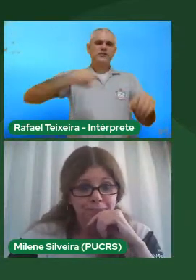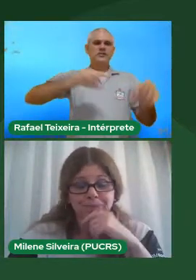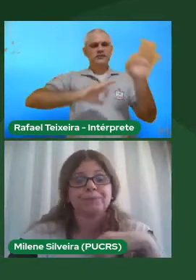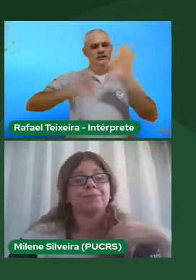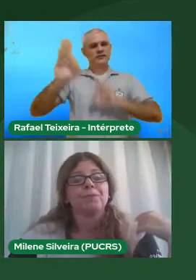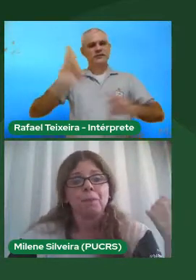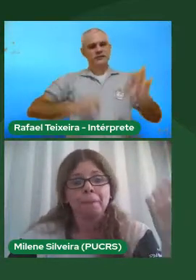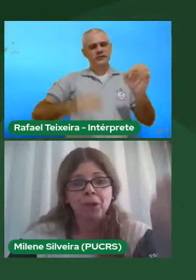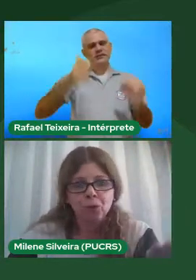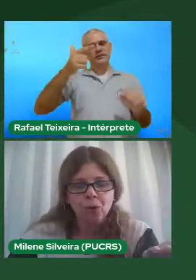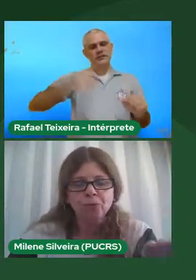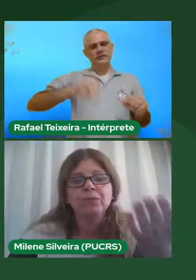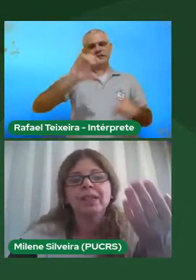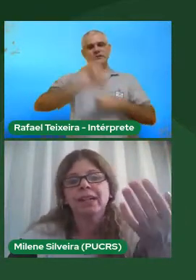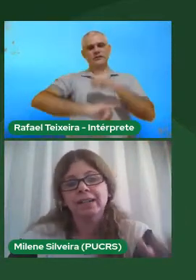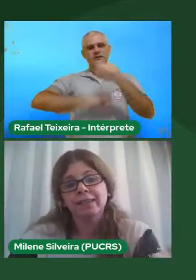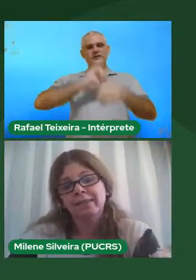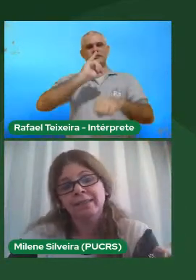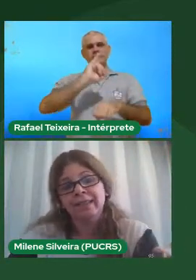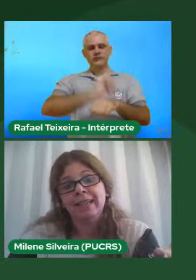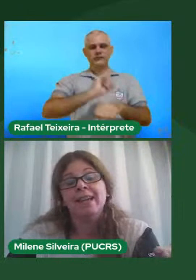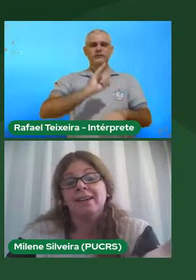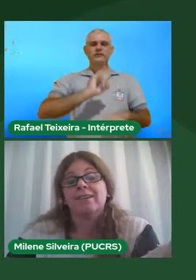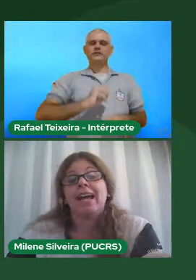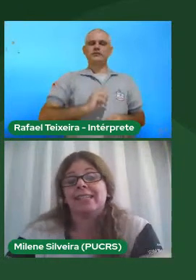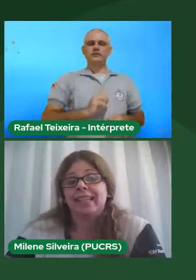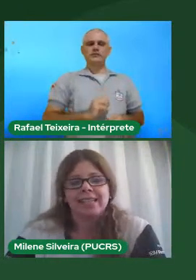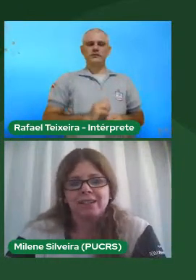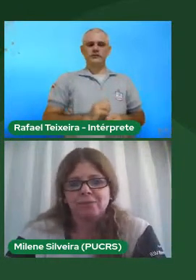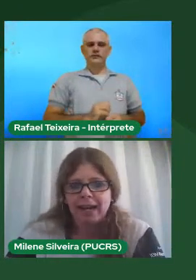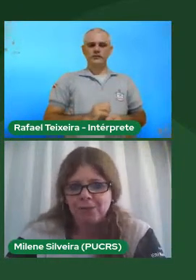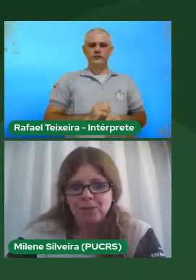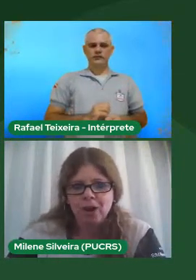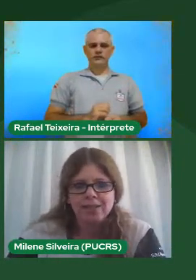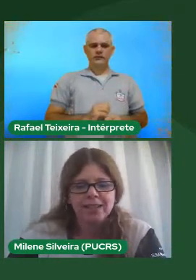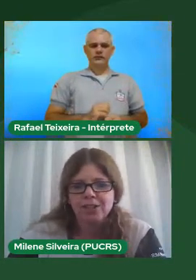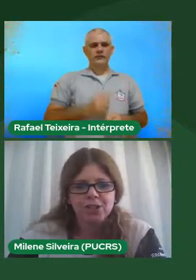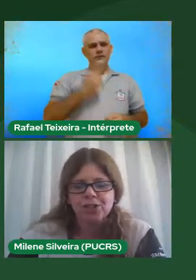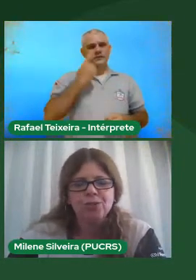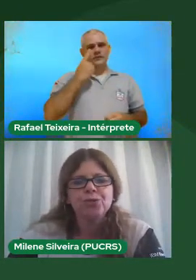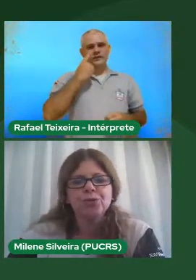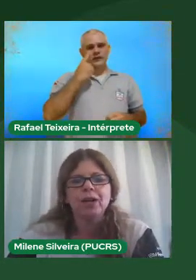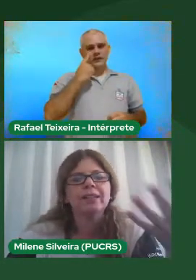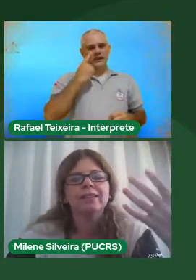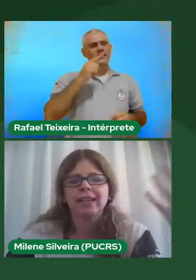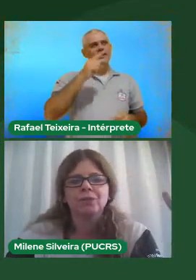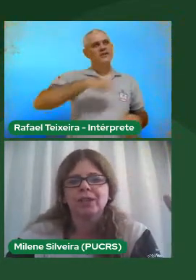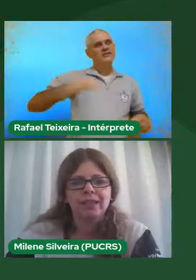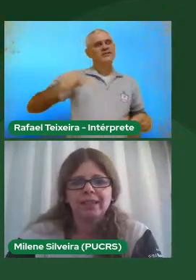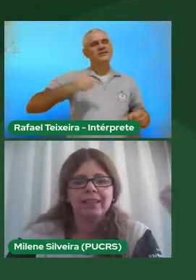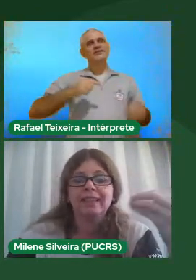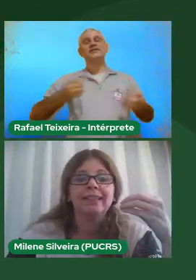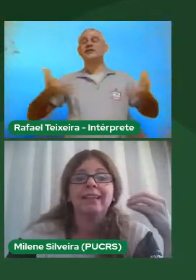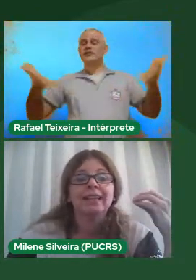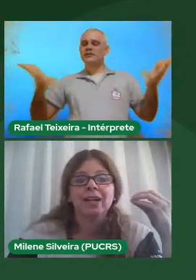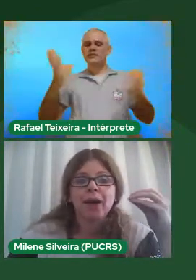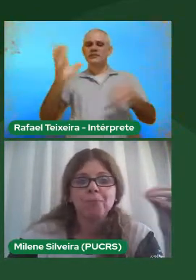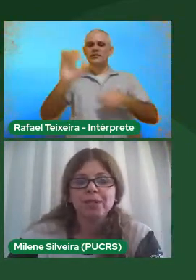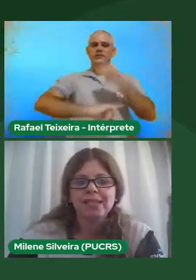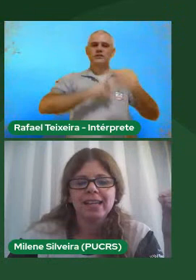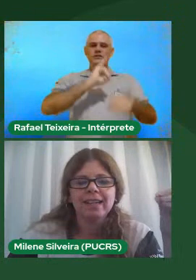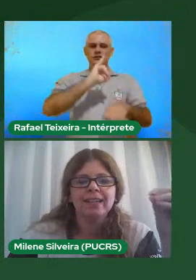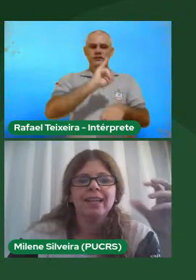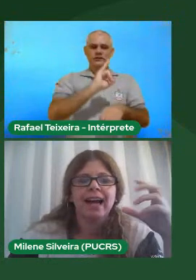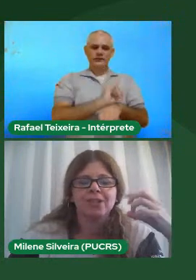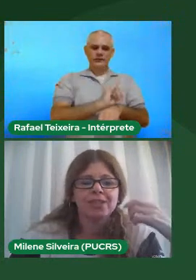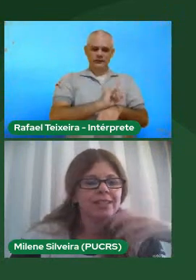online com essa interação maravilhosa que a gente continua tendo aqui, que não é